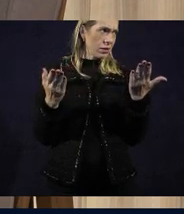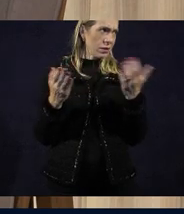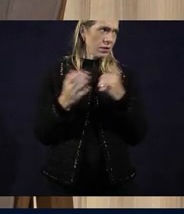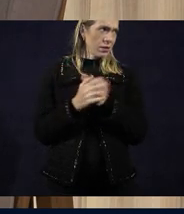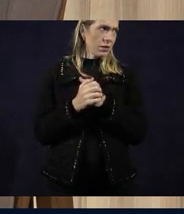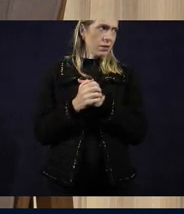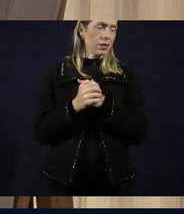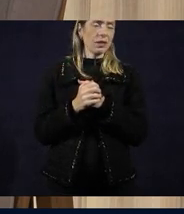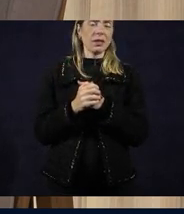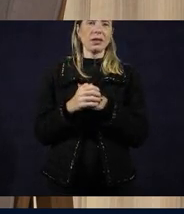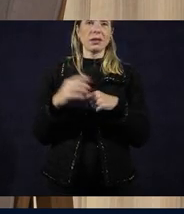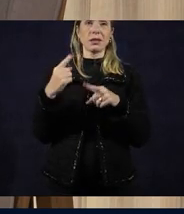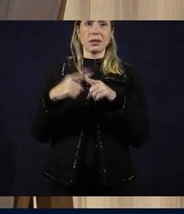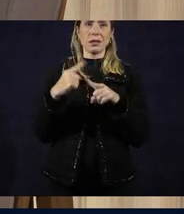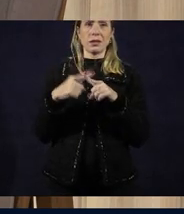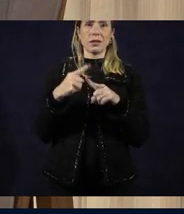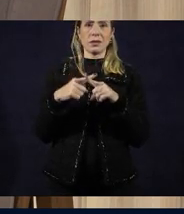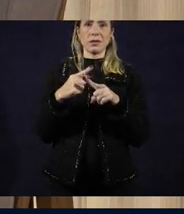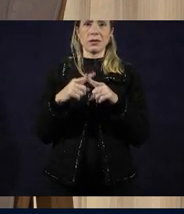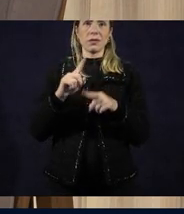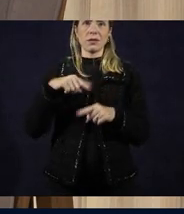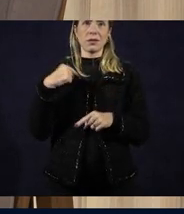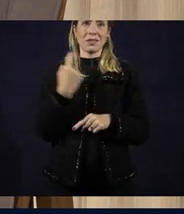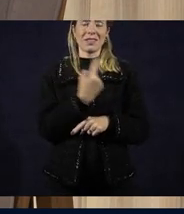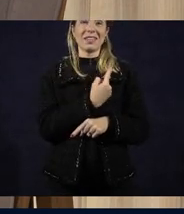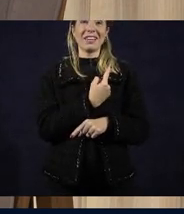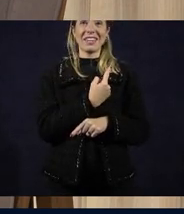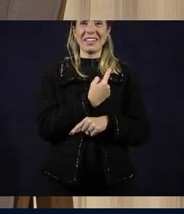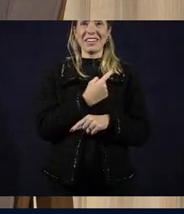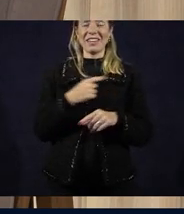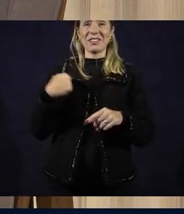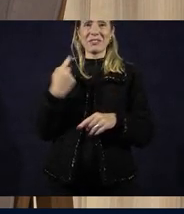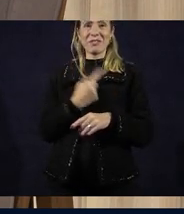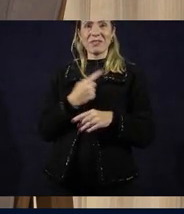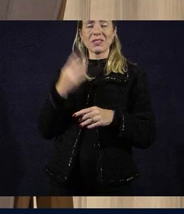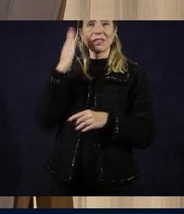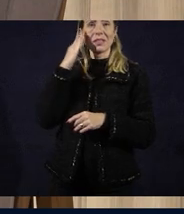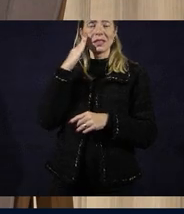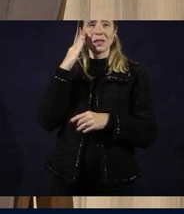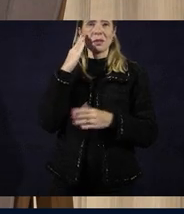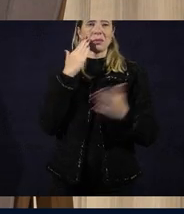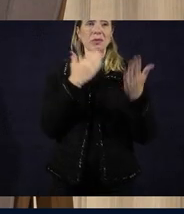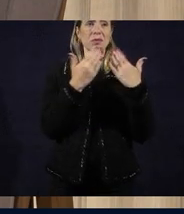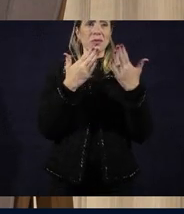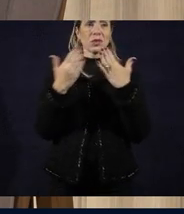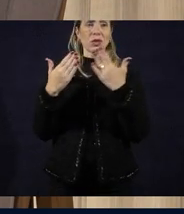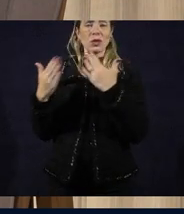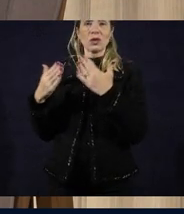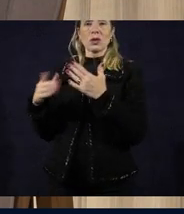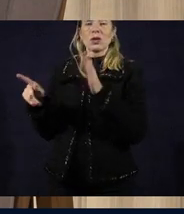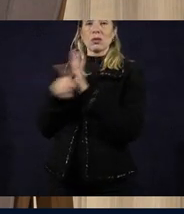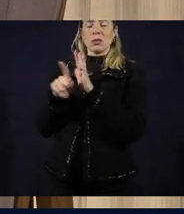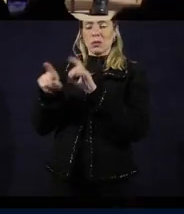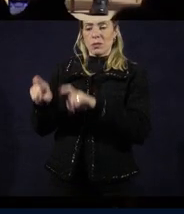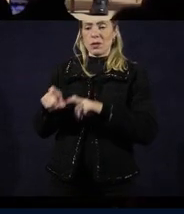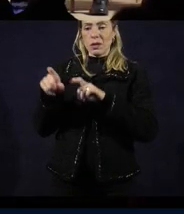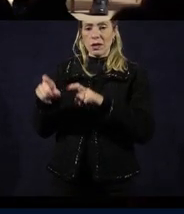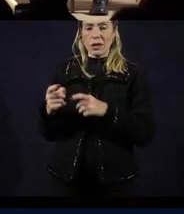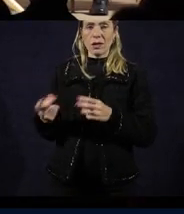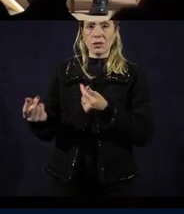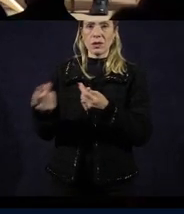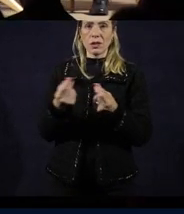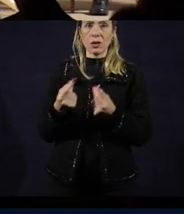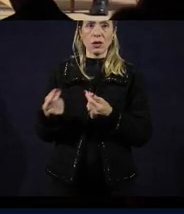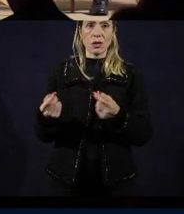é o que a gente sempre fala é importantíssimo conectar um Jumbo setorial que é O agronegócio é o mercado de